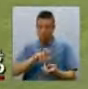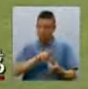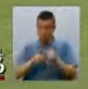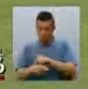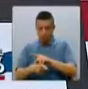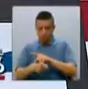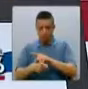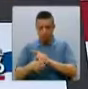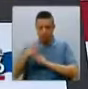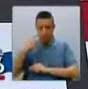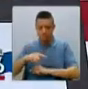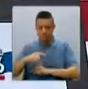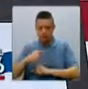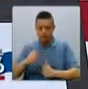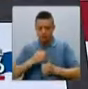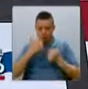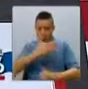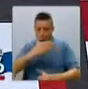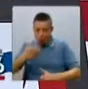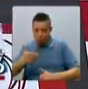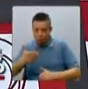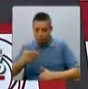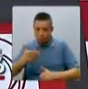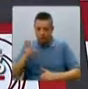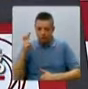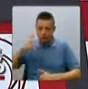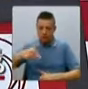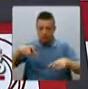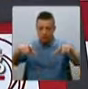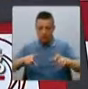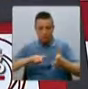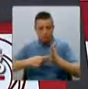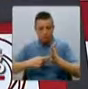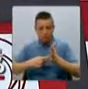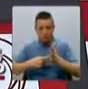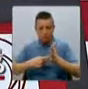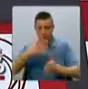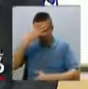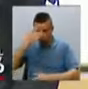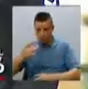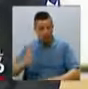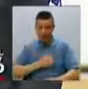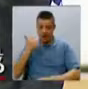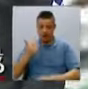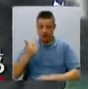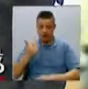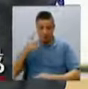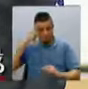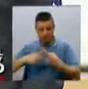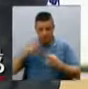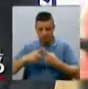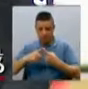contrário vamos montar o melhor 11 para chegar à luz e trazer pontos para e quando digo pontos é Vitória o treinador do